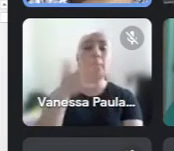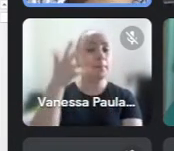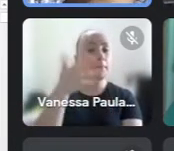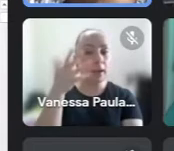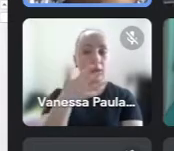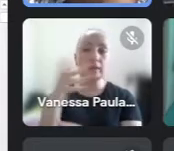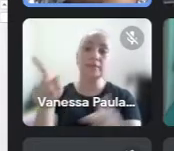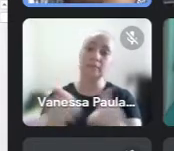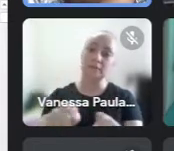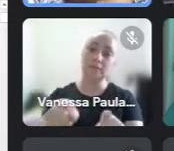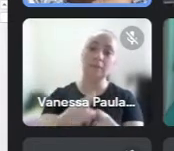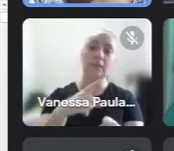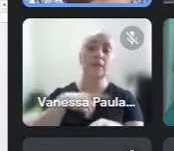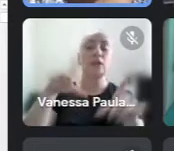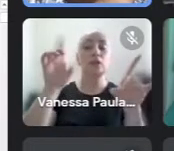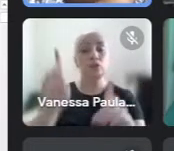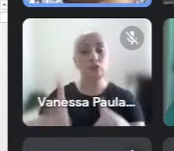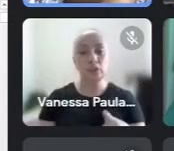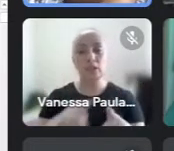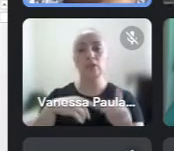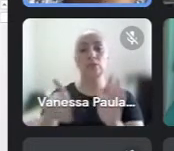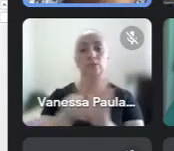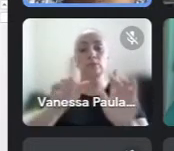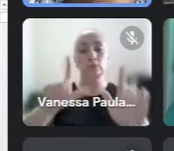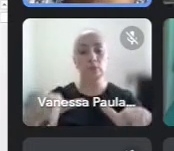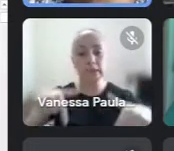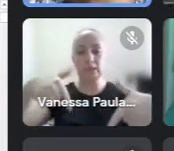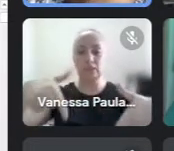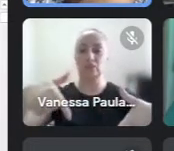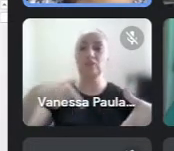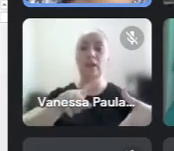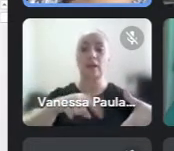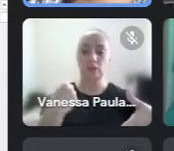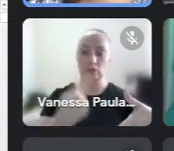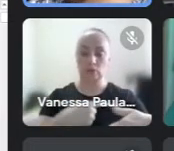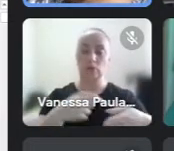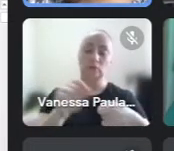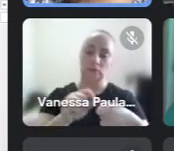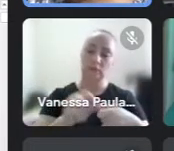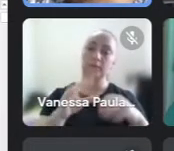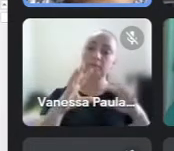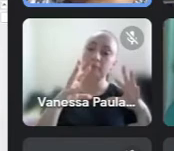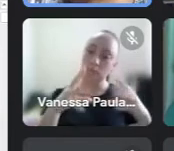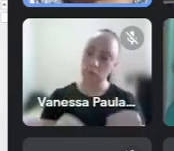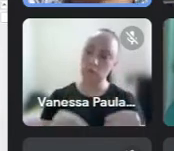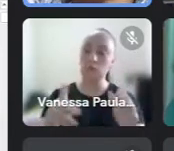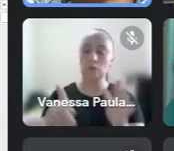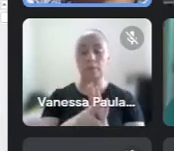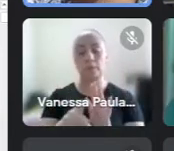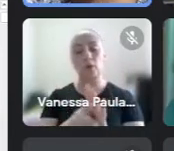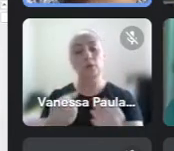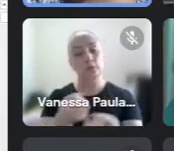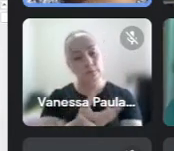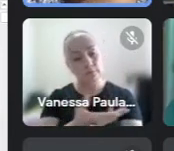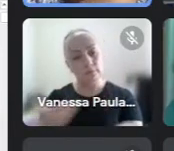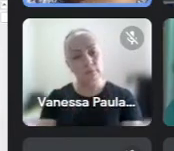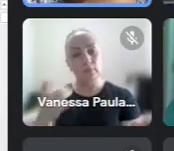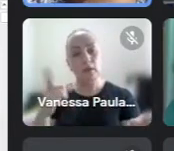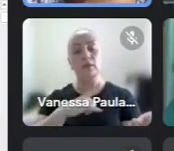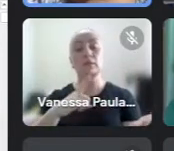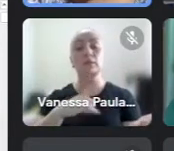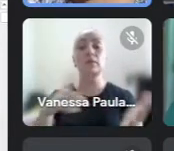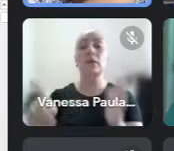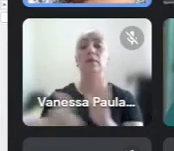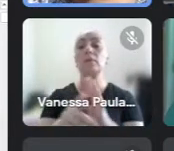participantes têm direito a um certificado, né, que a gente faz no intuito, na verdade, também de